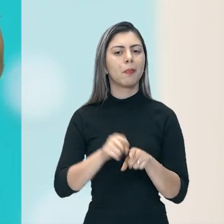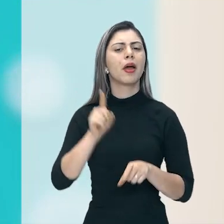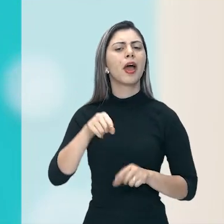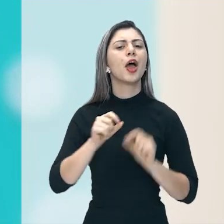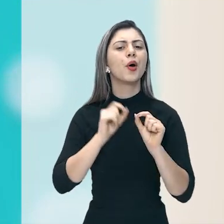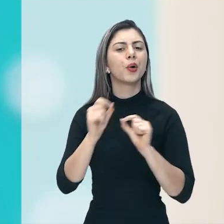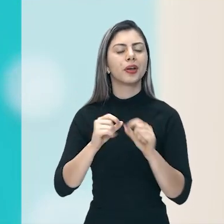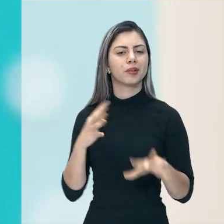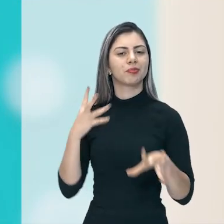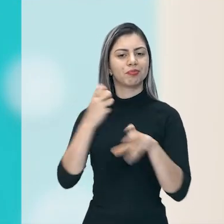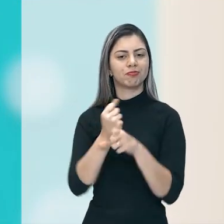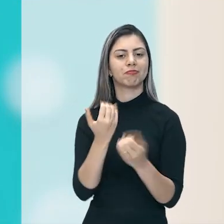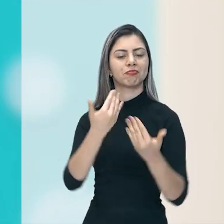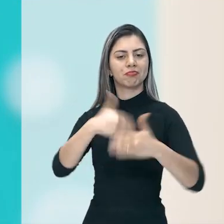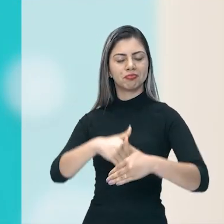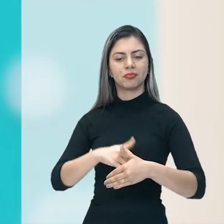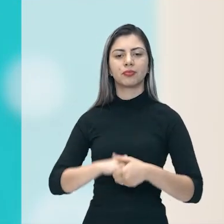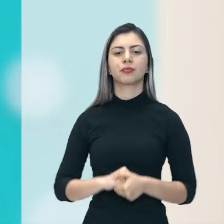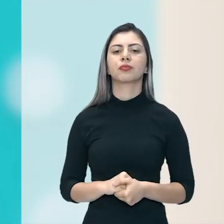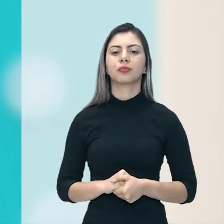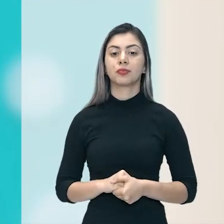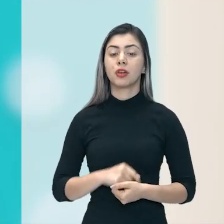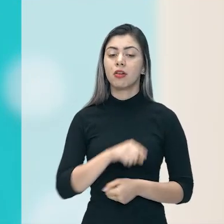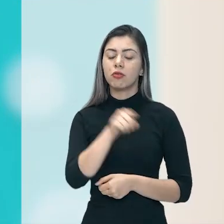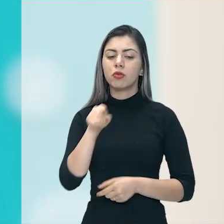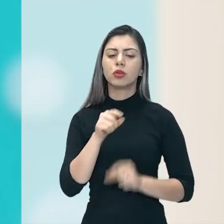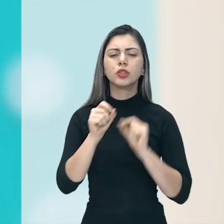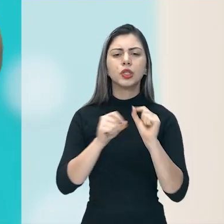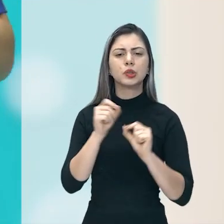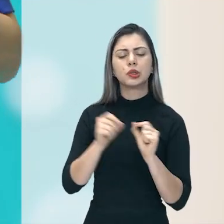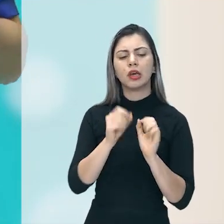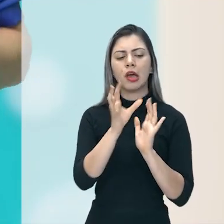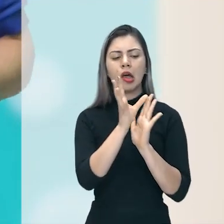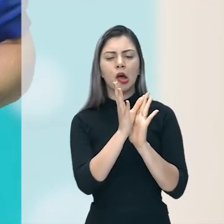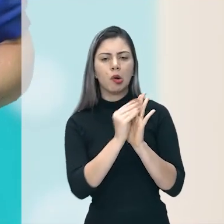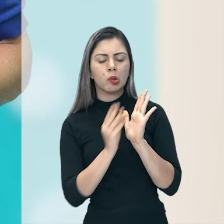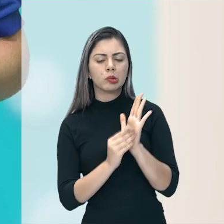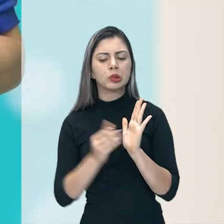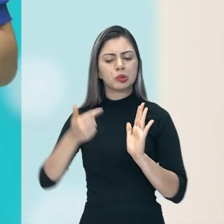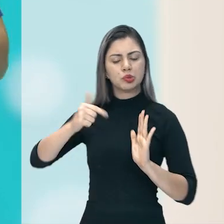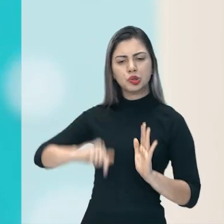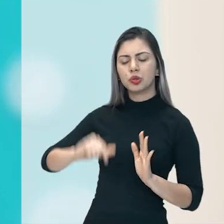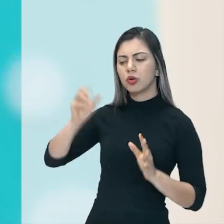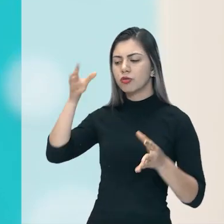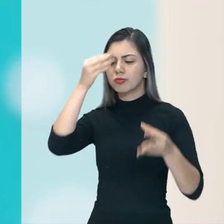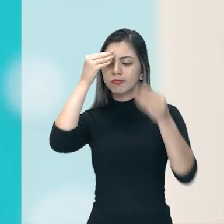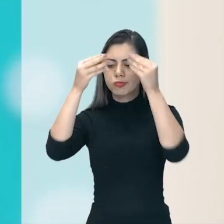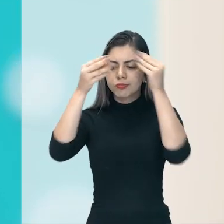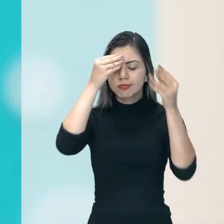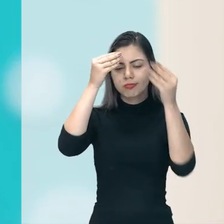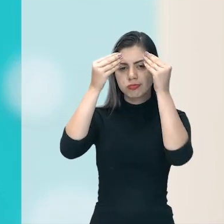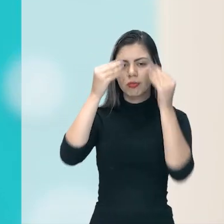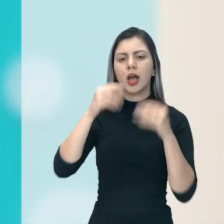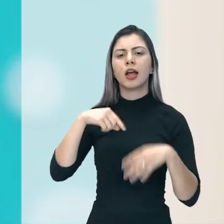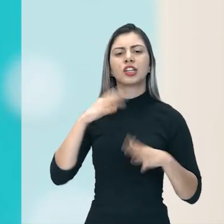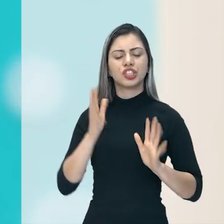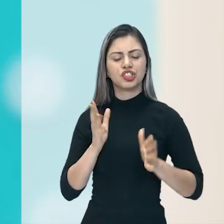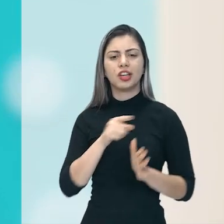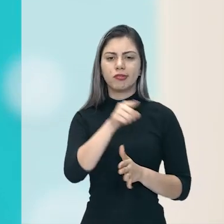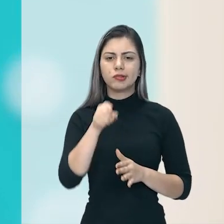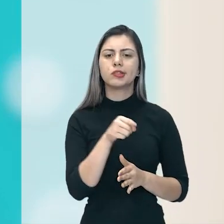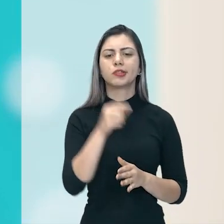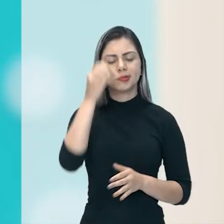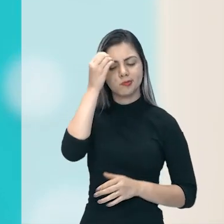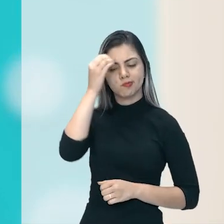que é a revisão e avaliação. O momento de você coletar, revisar, né, fortalecer todo aquele